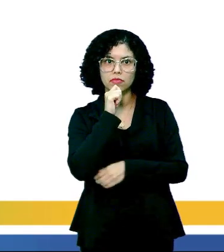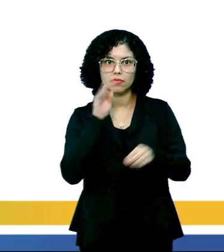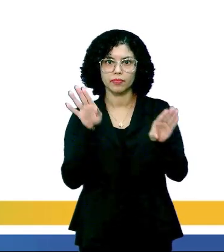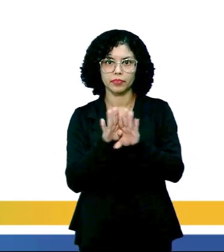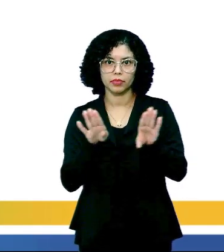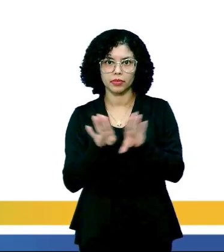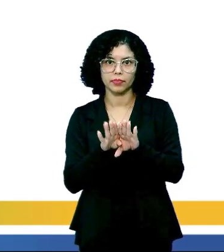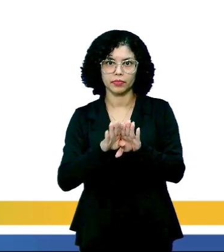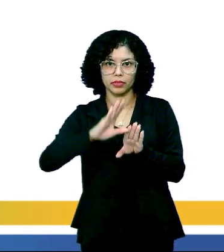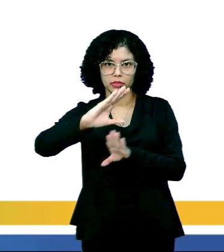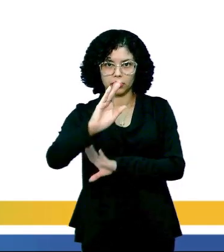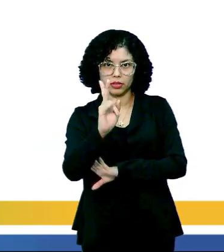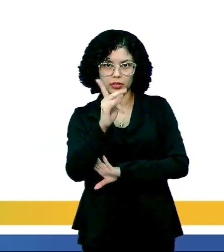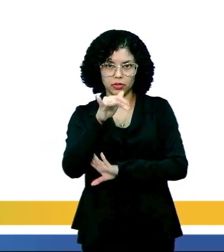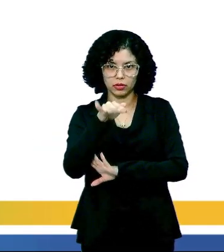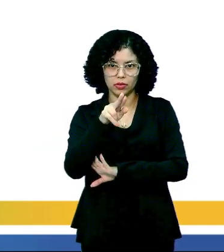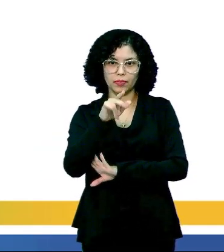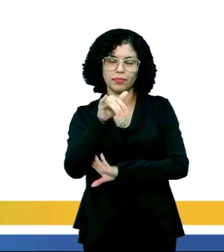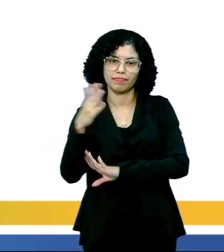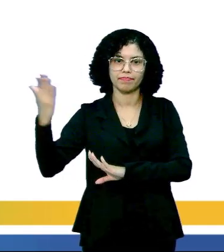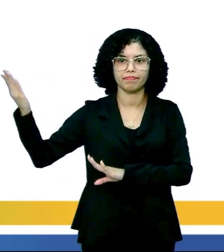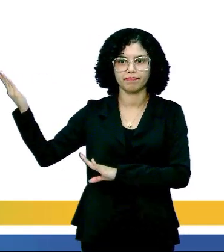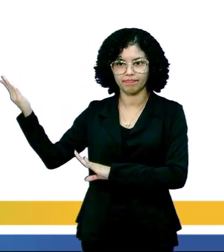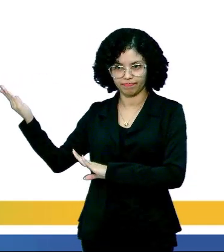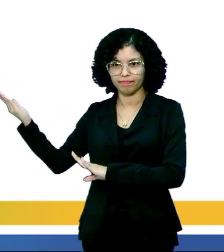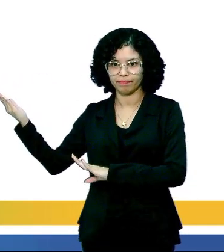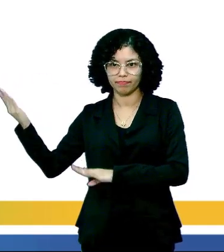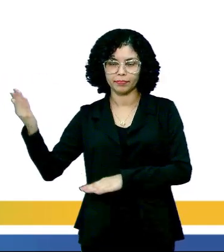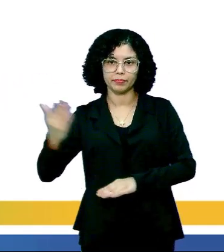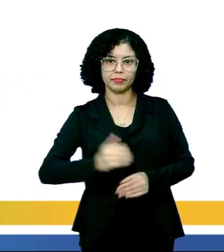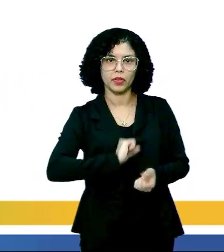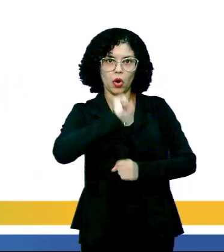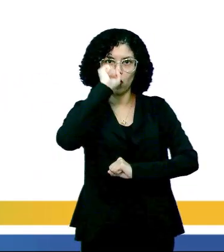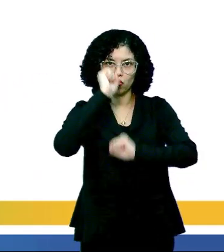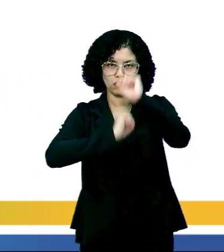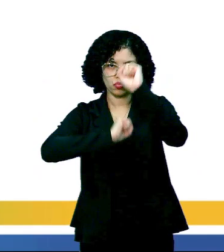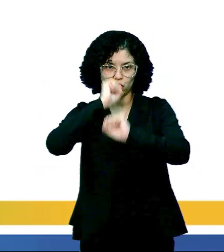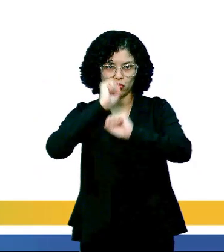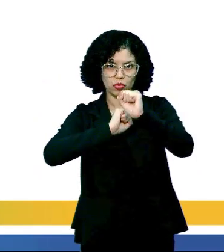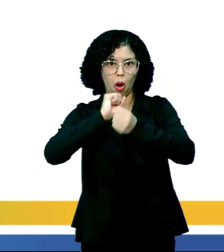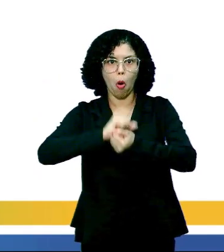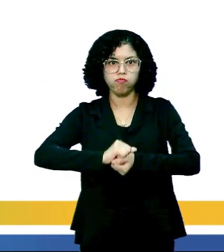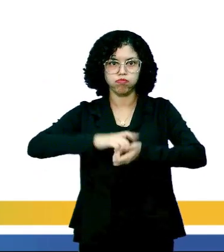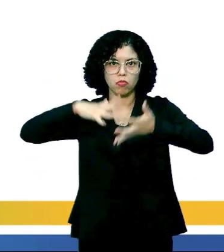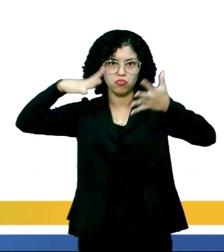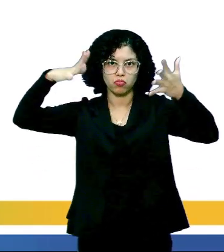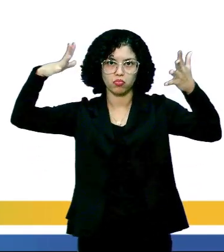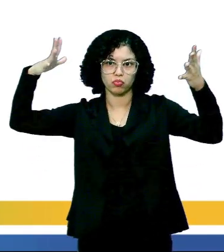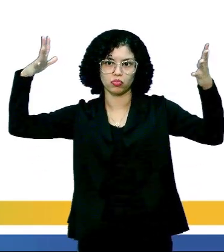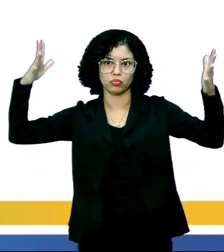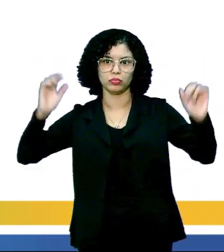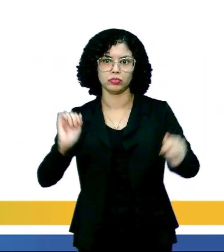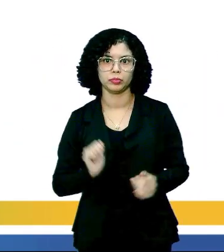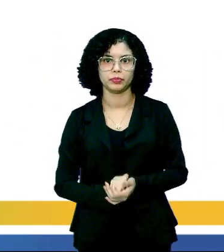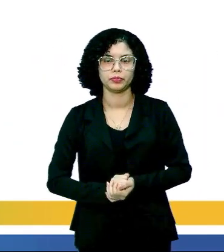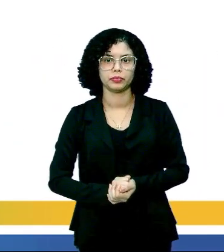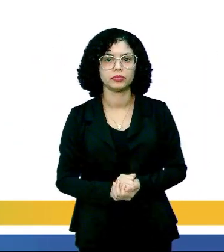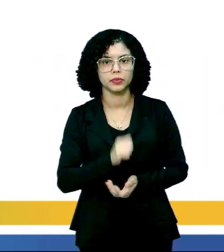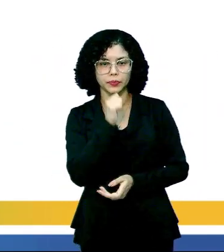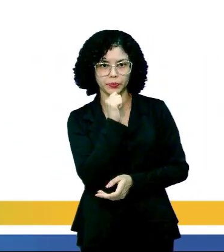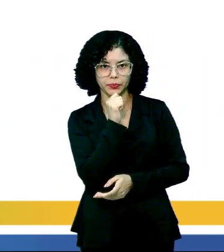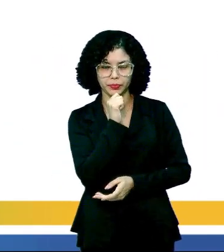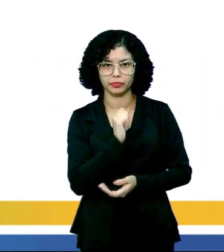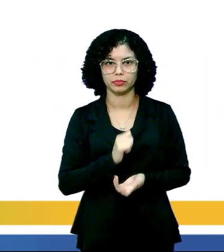também os acidentes nucleares de Chernobyl, uma usina nuclear, onde teve uma combustão e aí houve